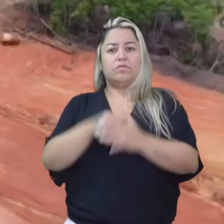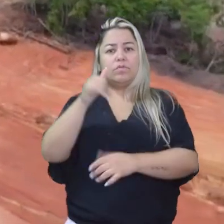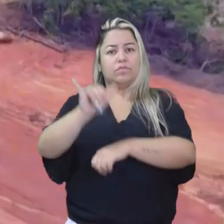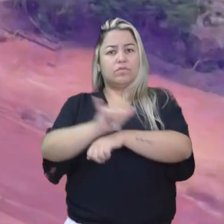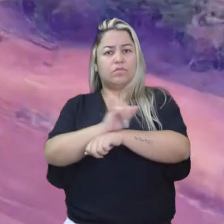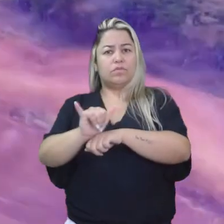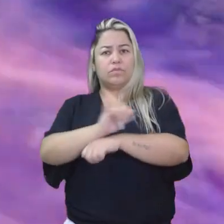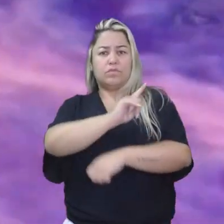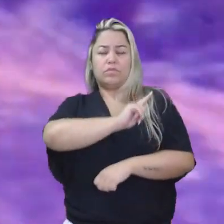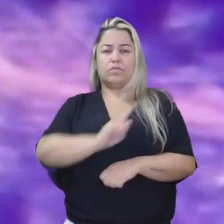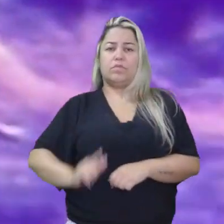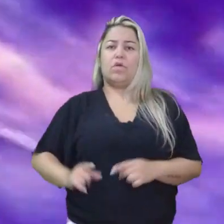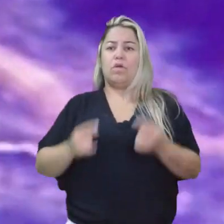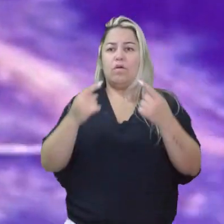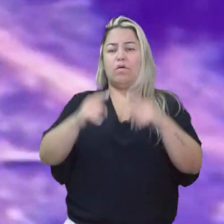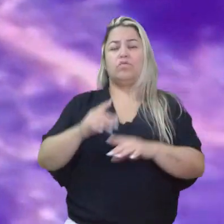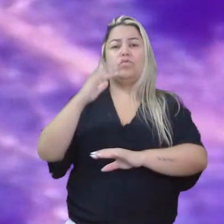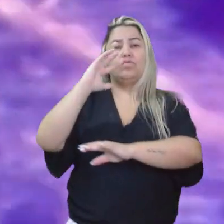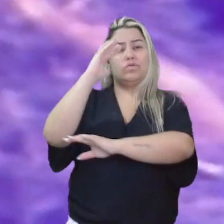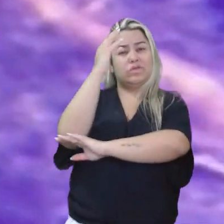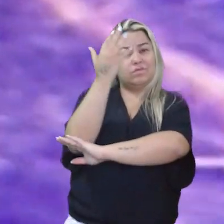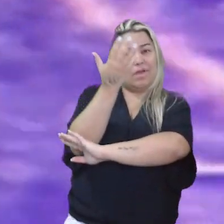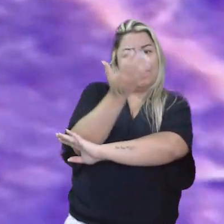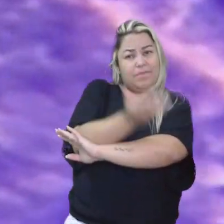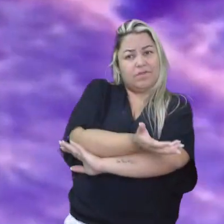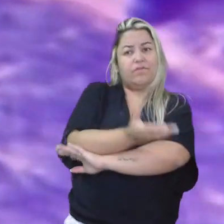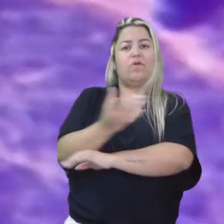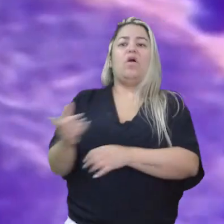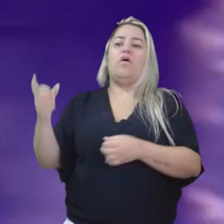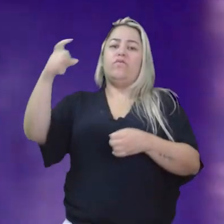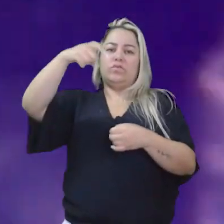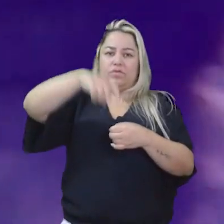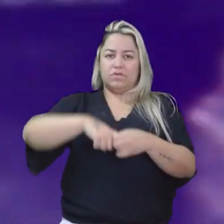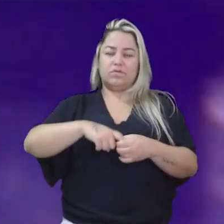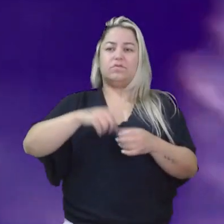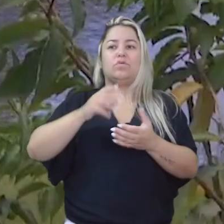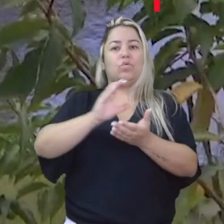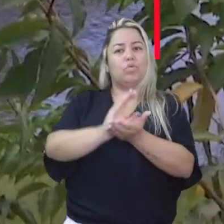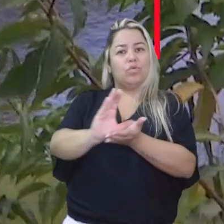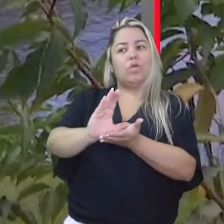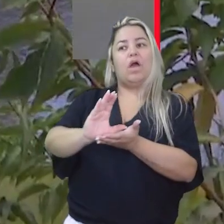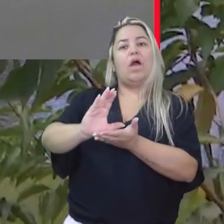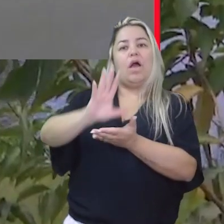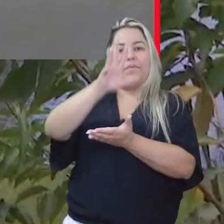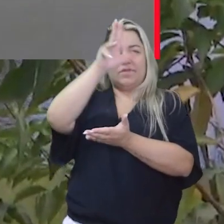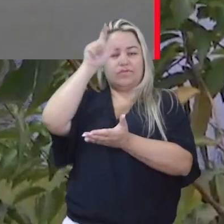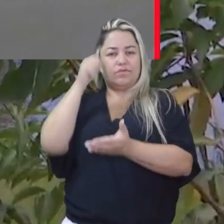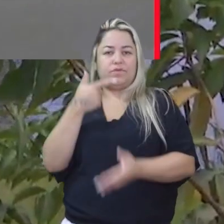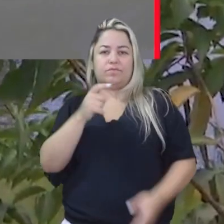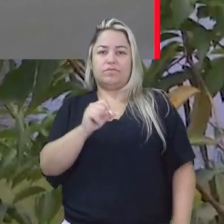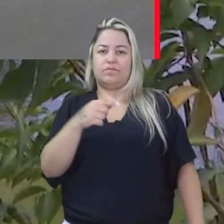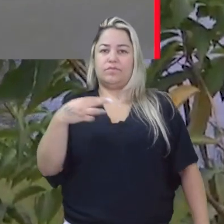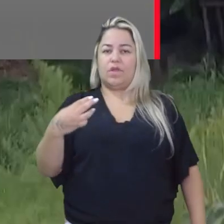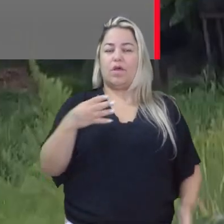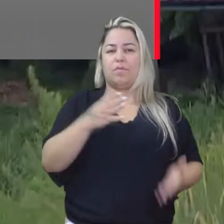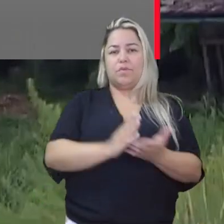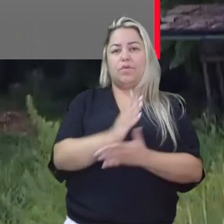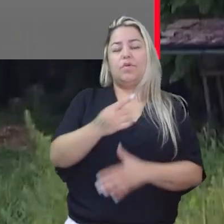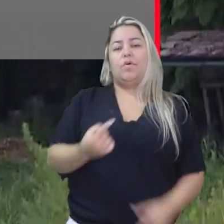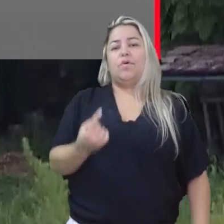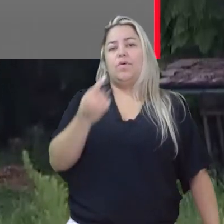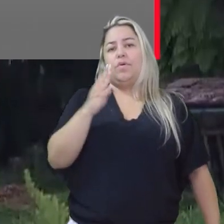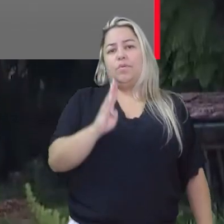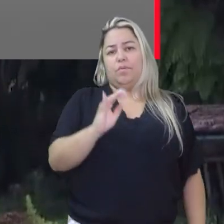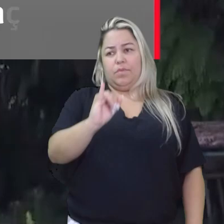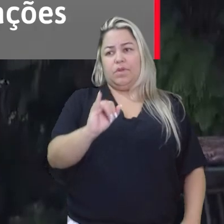primeiras estratégias do governo no combate ao desmatamento foi a retomada do Fundo Amazônia, que em 2023 aprovou